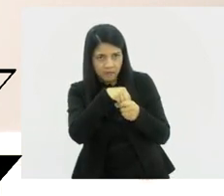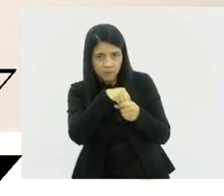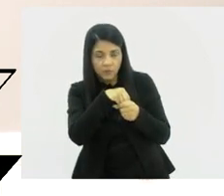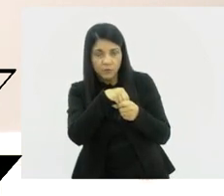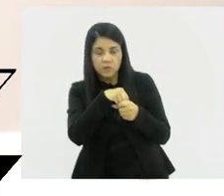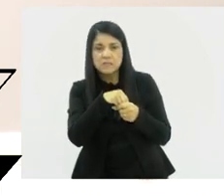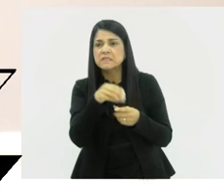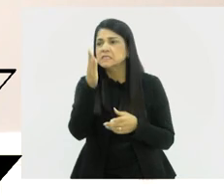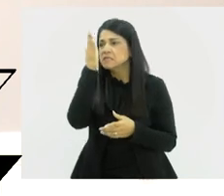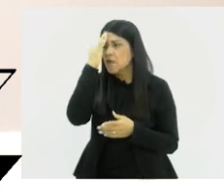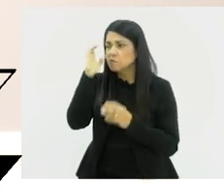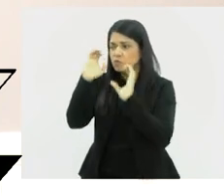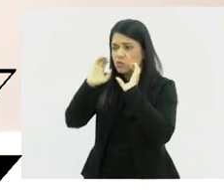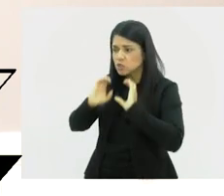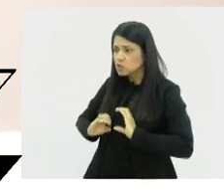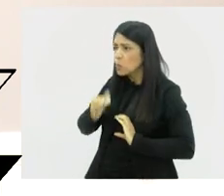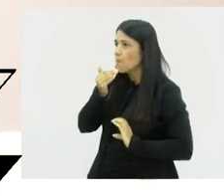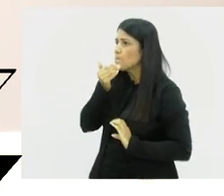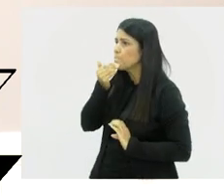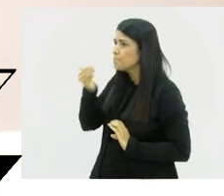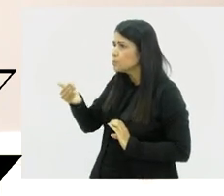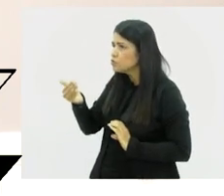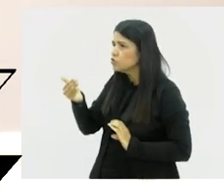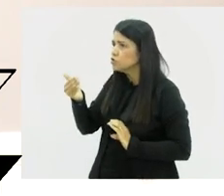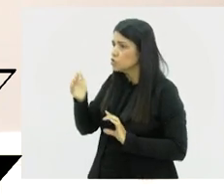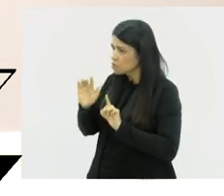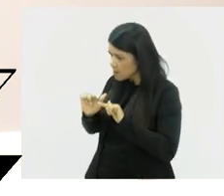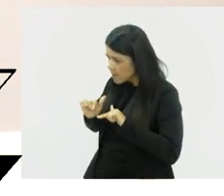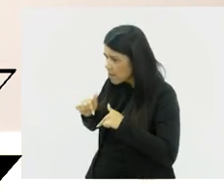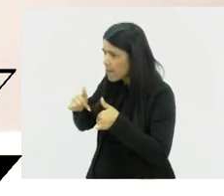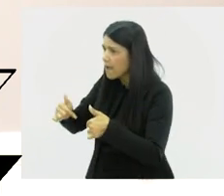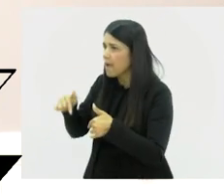um cidadão que pede uma determinada